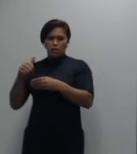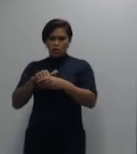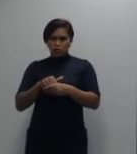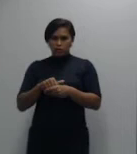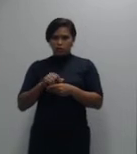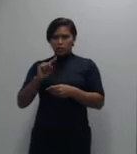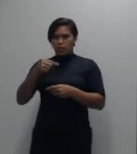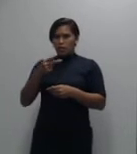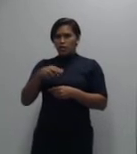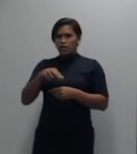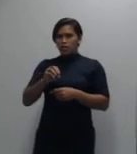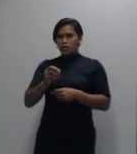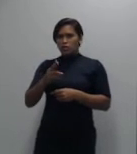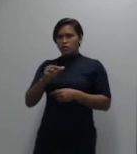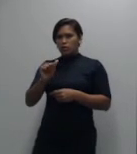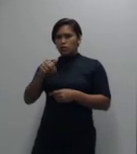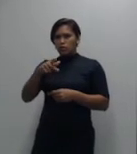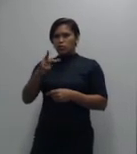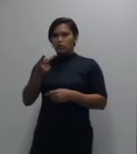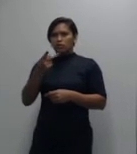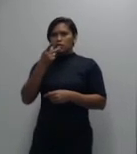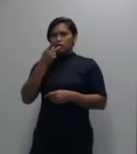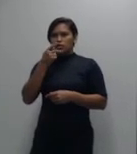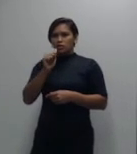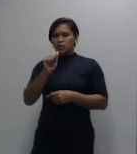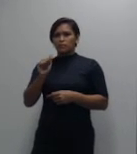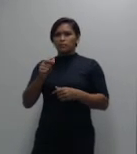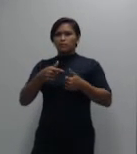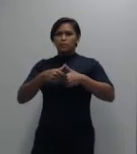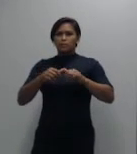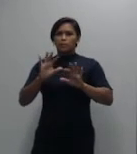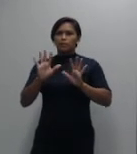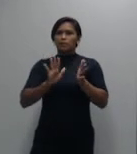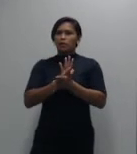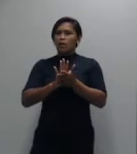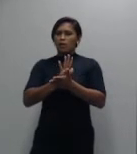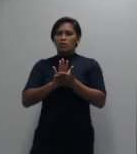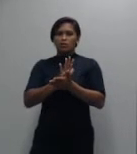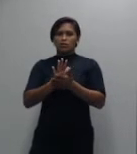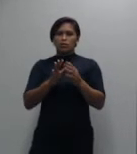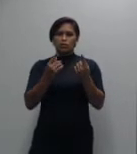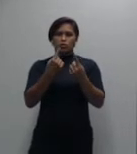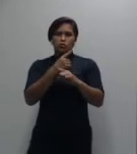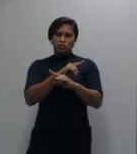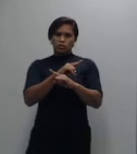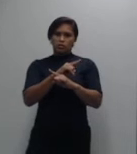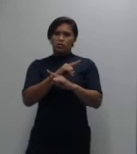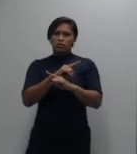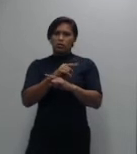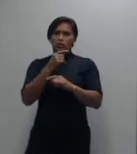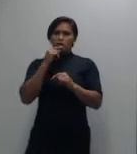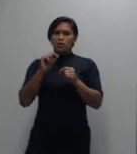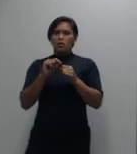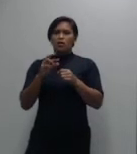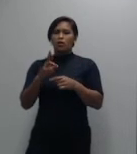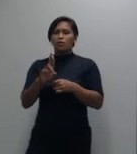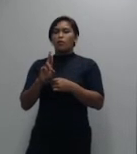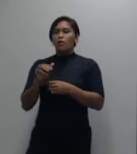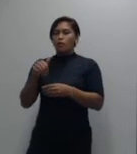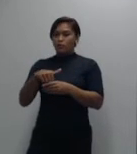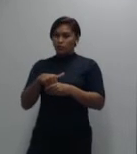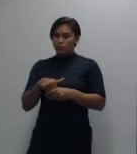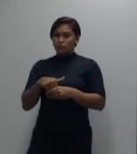ministro Noronha Então quem não havendo é após o voto do relator